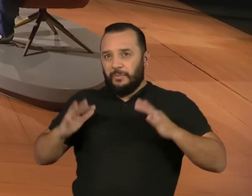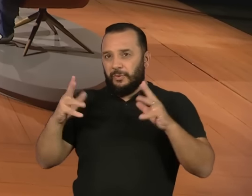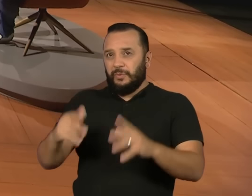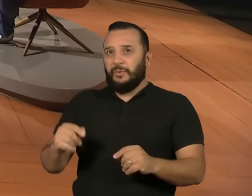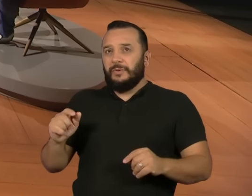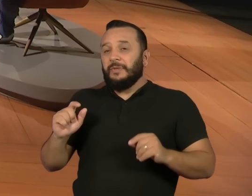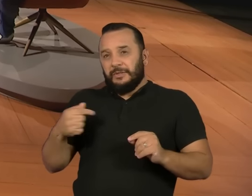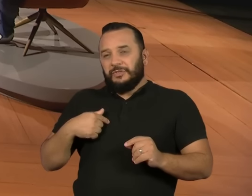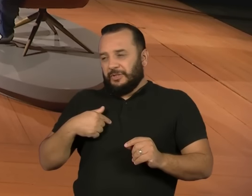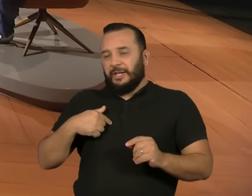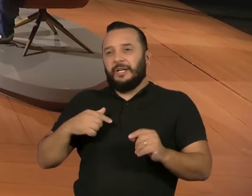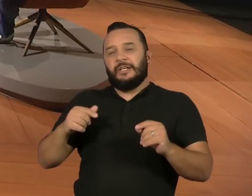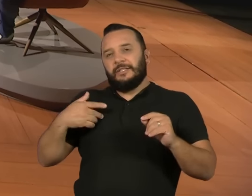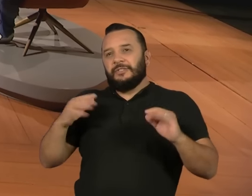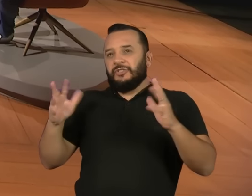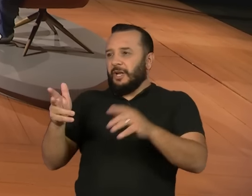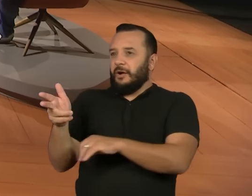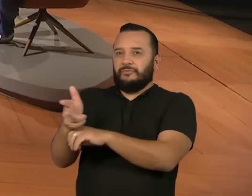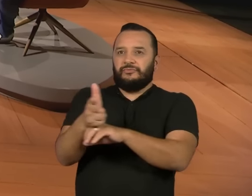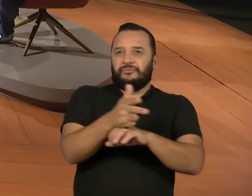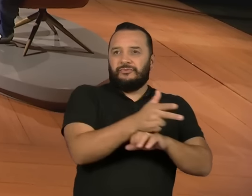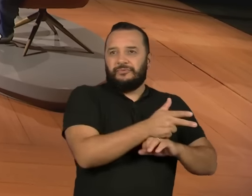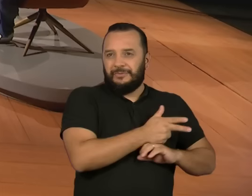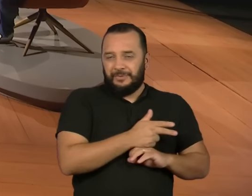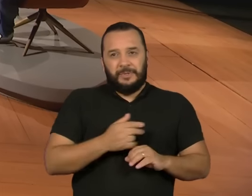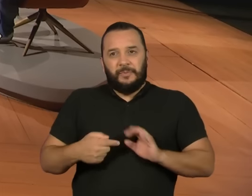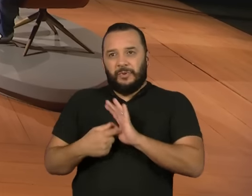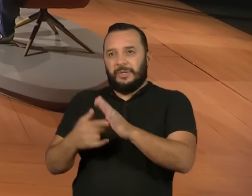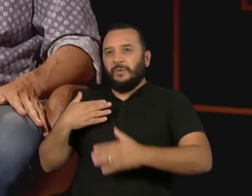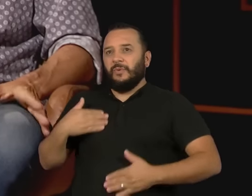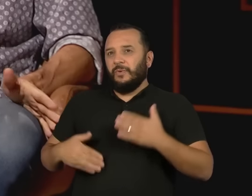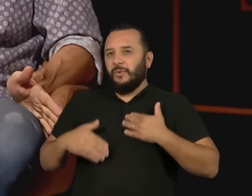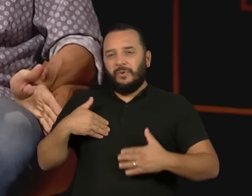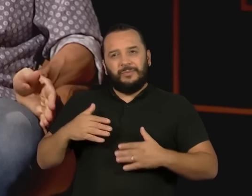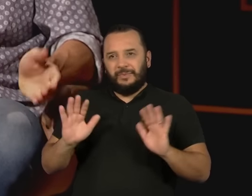mostrar o cenário, e não exatamente a expressão corporal do ator, né?